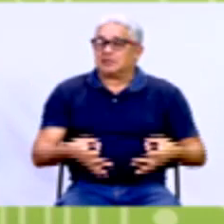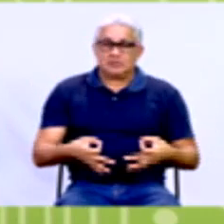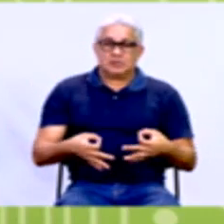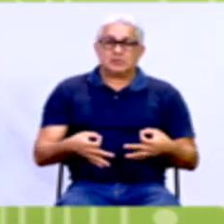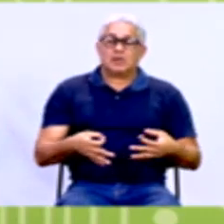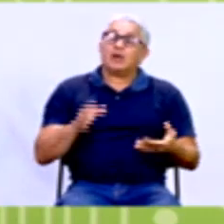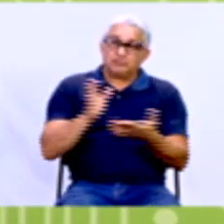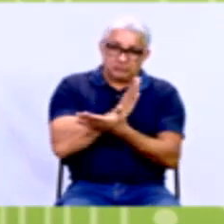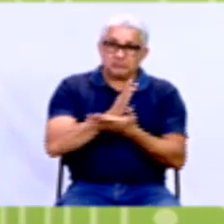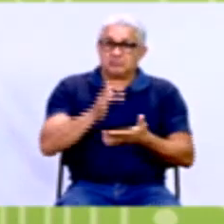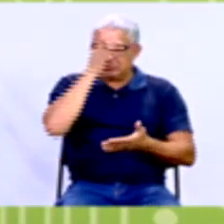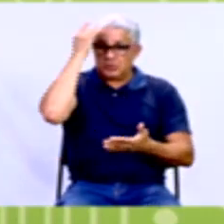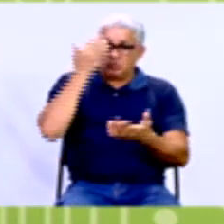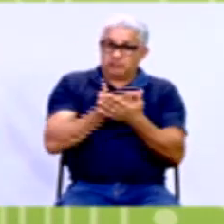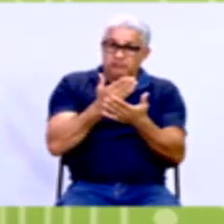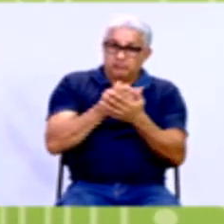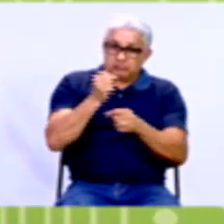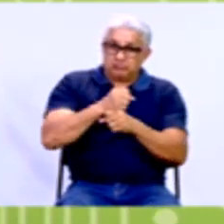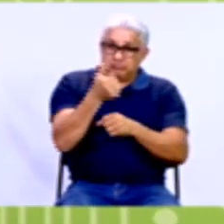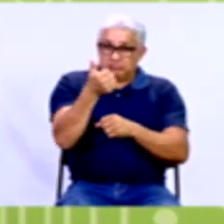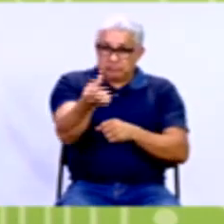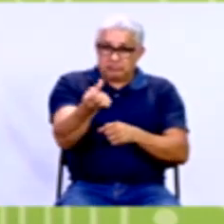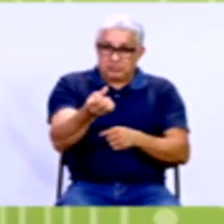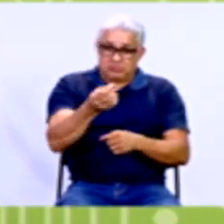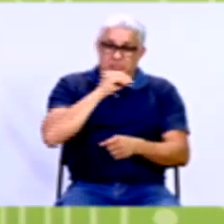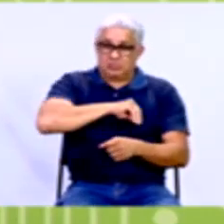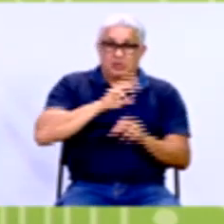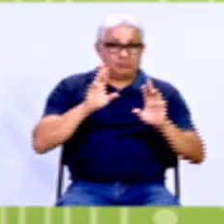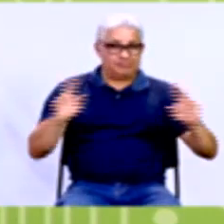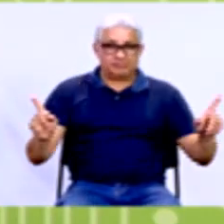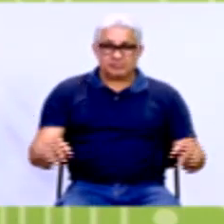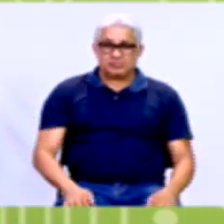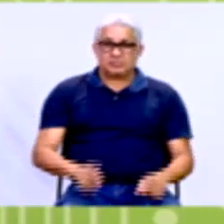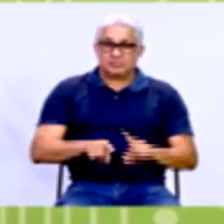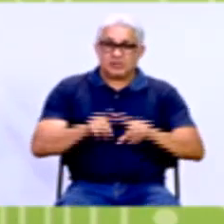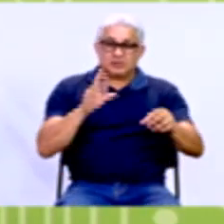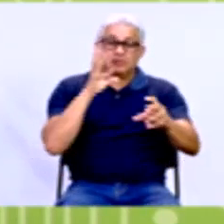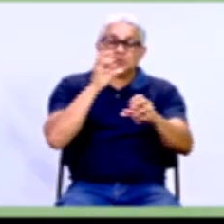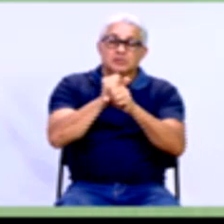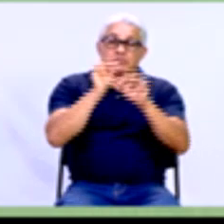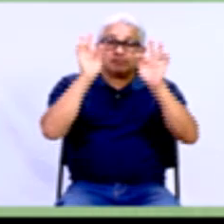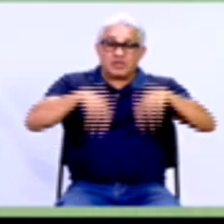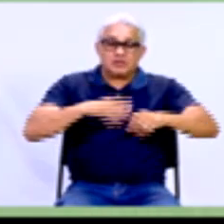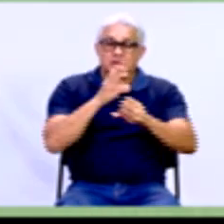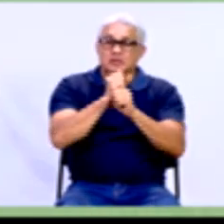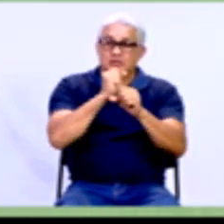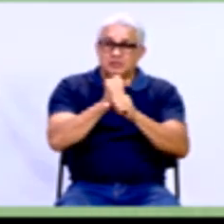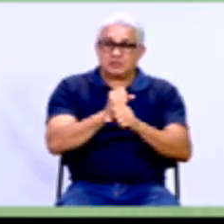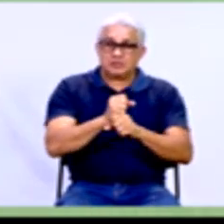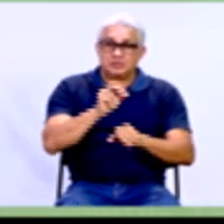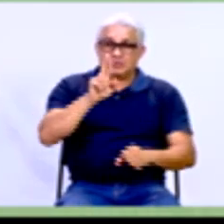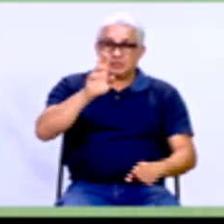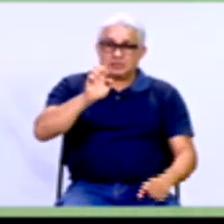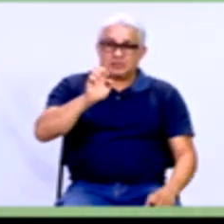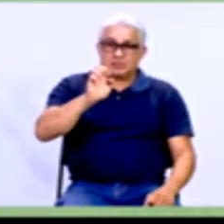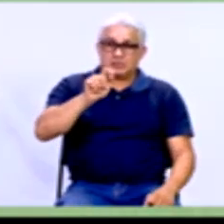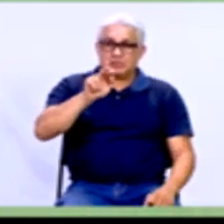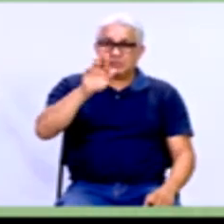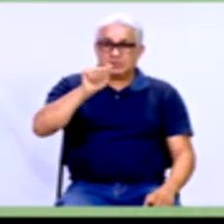estudou 16 anos que não vai ganhar isso, mas quando a gente vê o cálculo da correlação e a gente faz a regressão, a gente